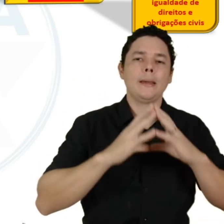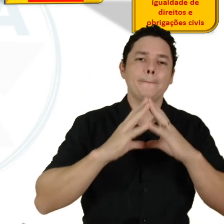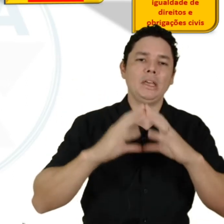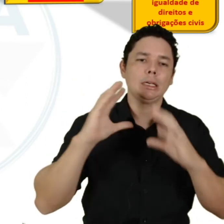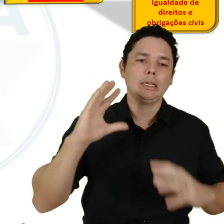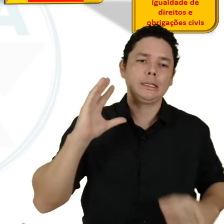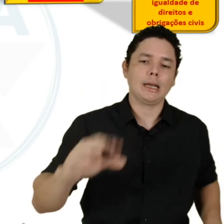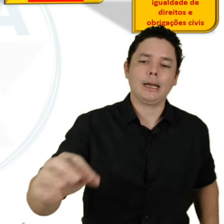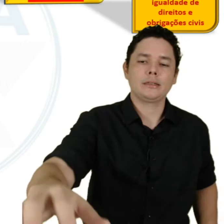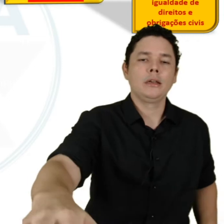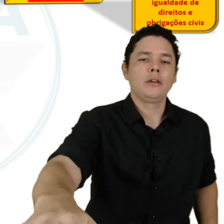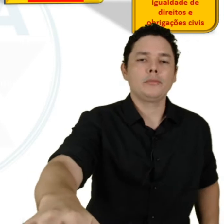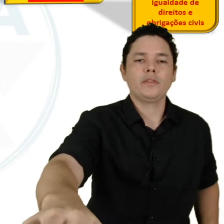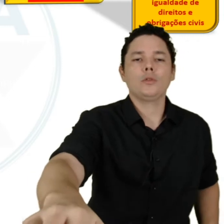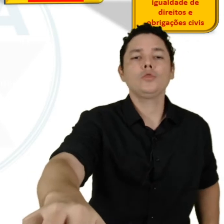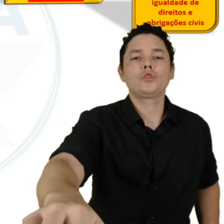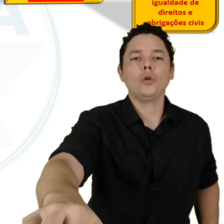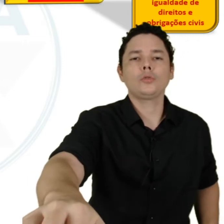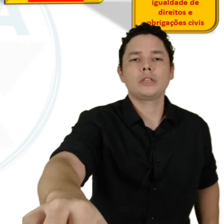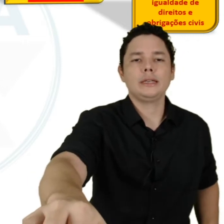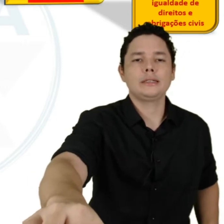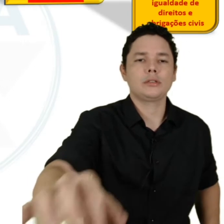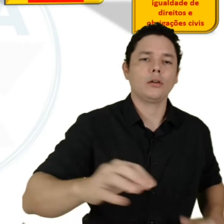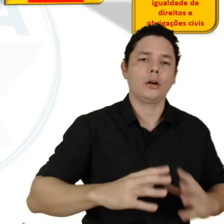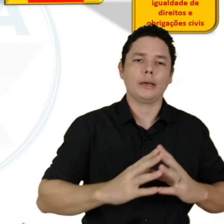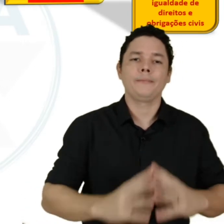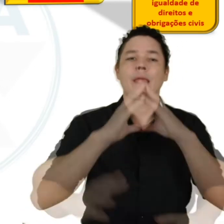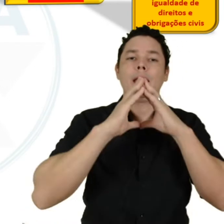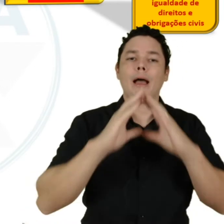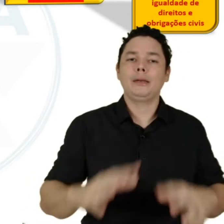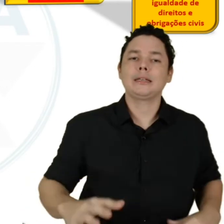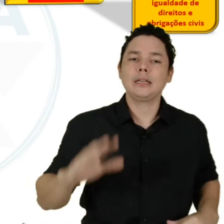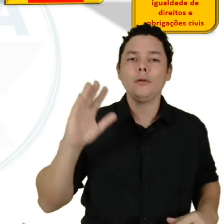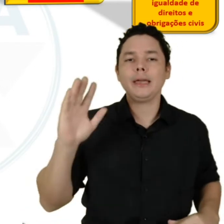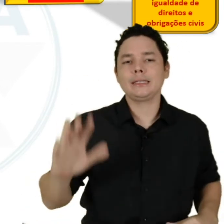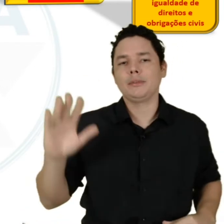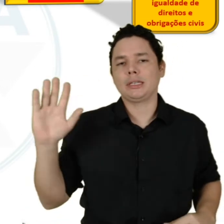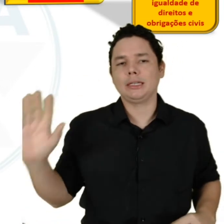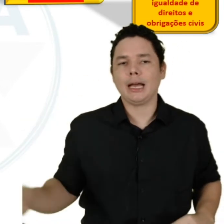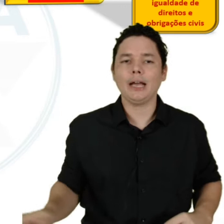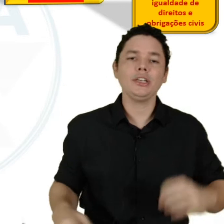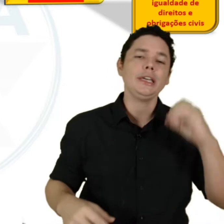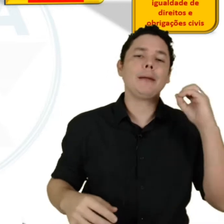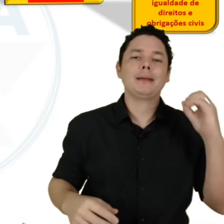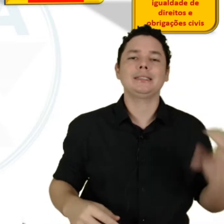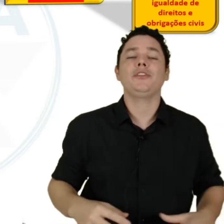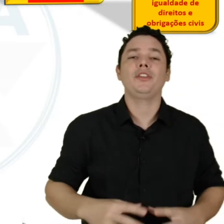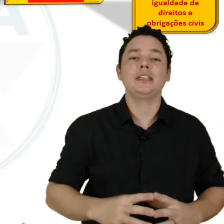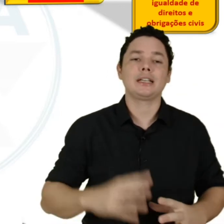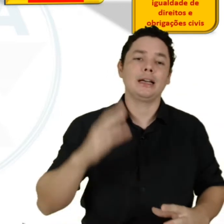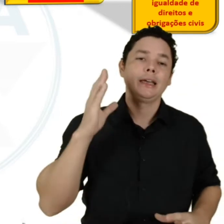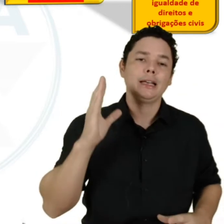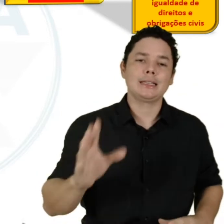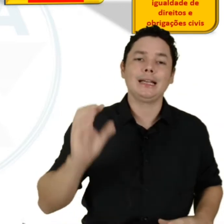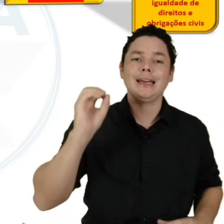obrigações militares. Vamos ver os outros requisitos agora. Habilitação em exame de sanidade e capacidade